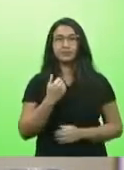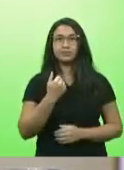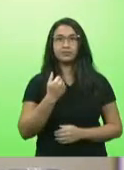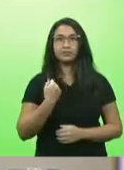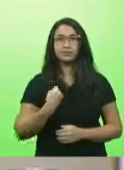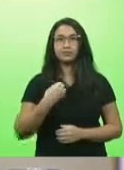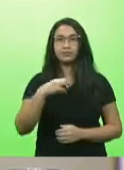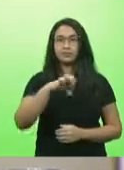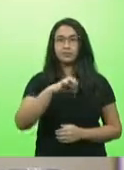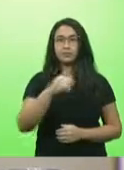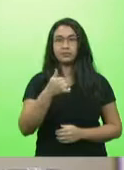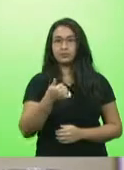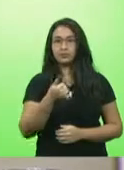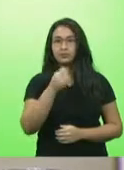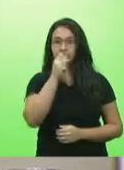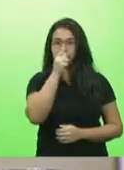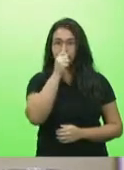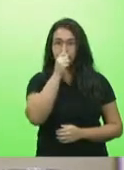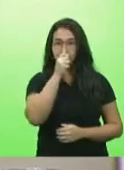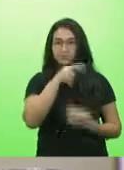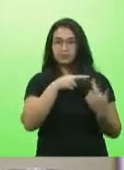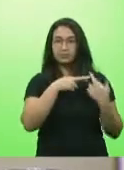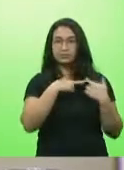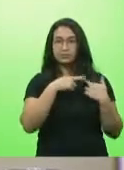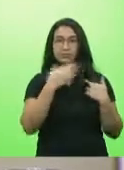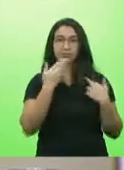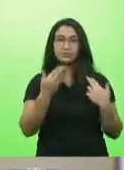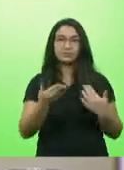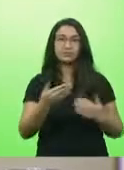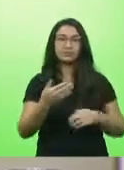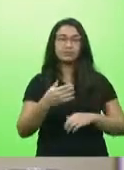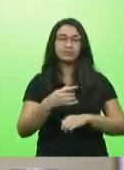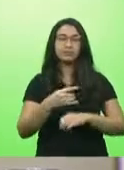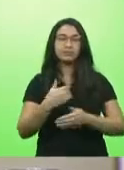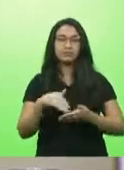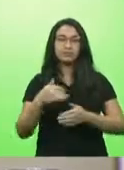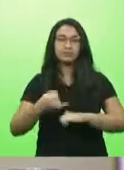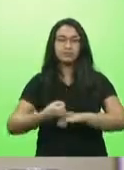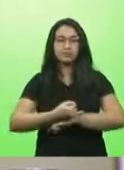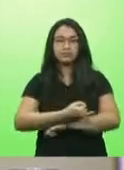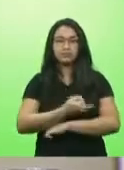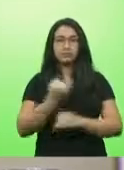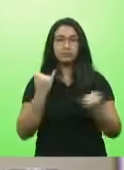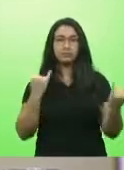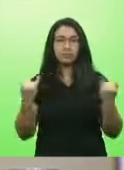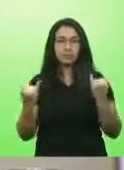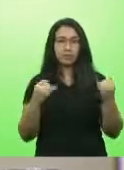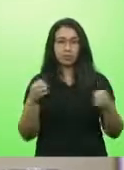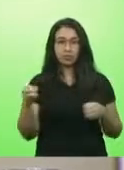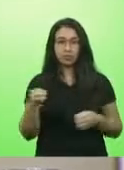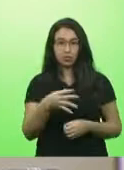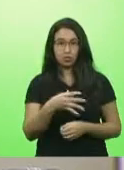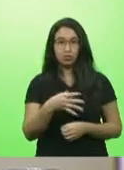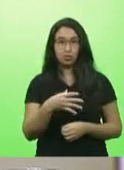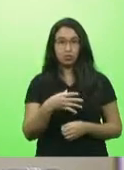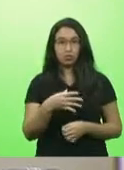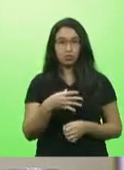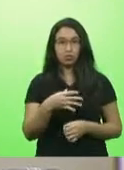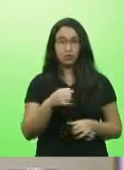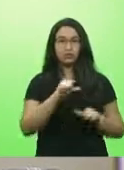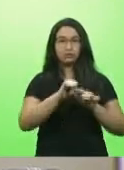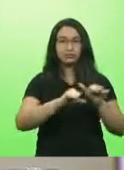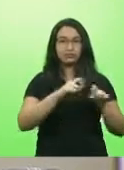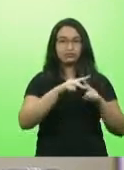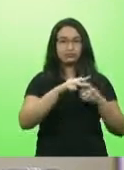91 autor deputado João Amin solicitando ao secretário do estado da infraestrutura informações atualizadas acerca do projeto de restauração e aumento da